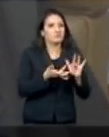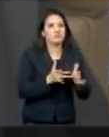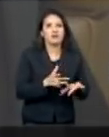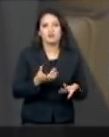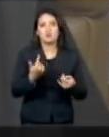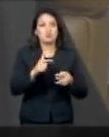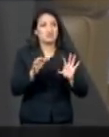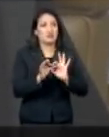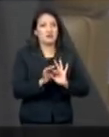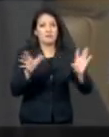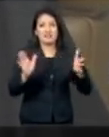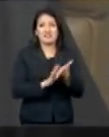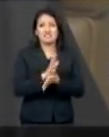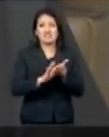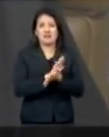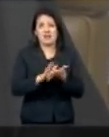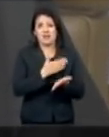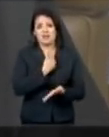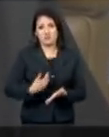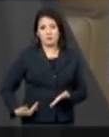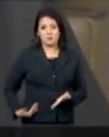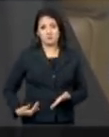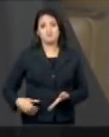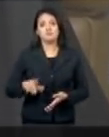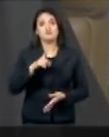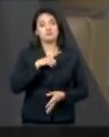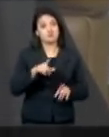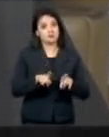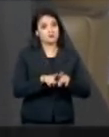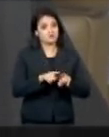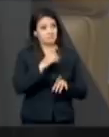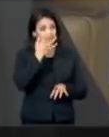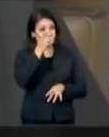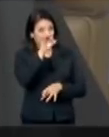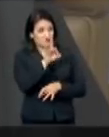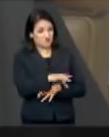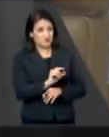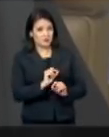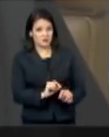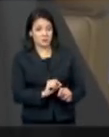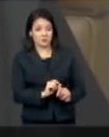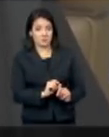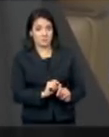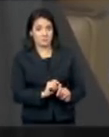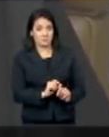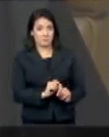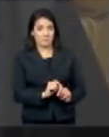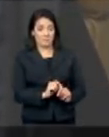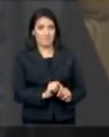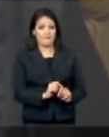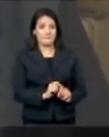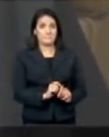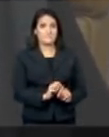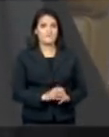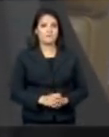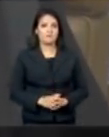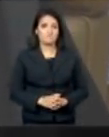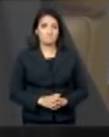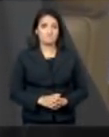públicas desprezou-se desse modo como convém a regimes autocráticos